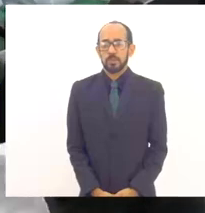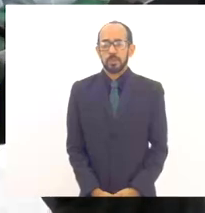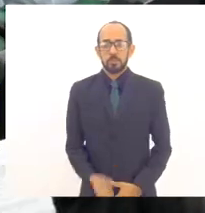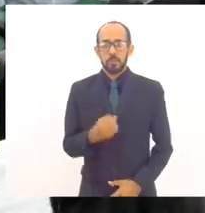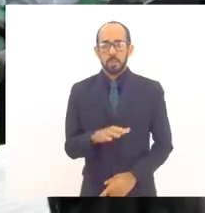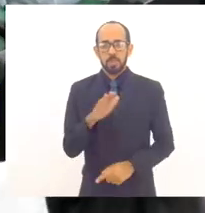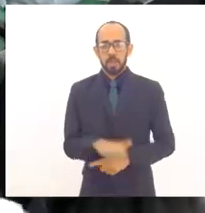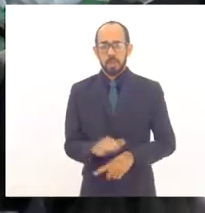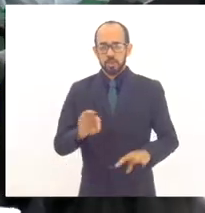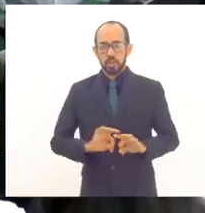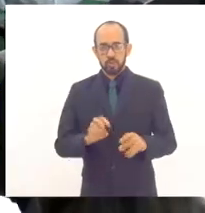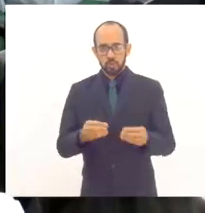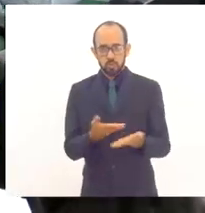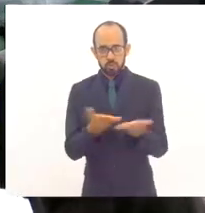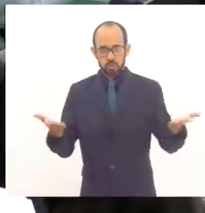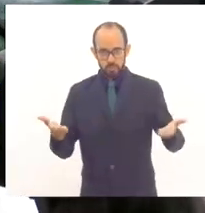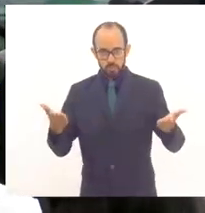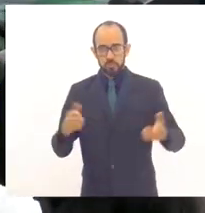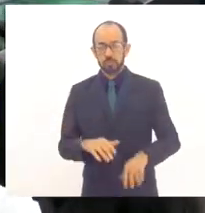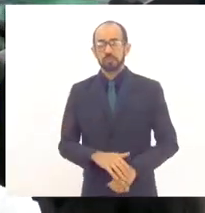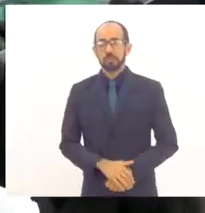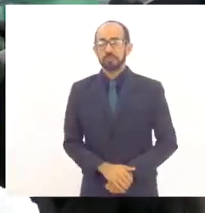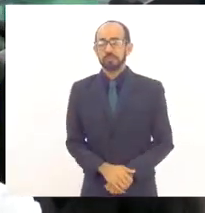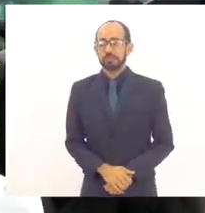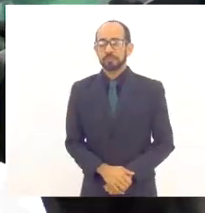Boa tarde a todos e a todas.